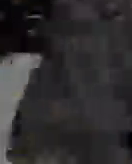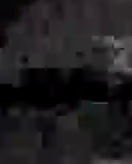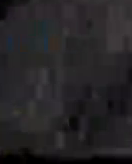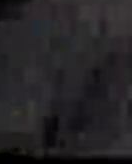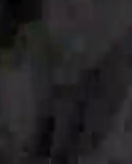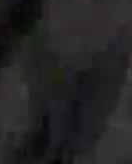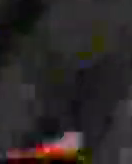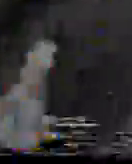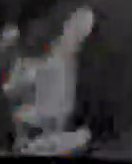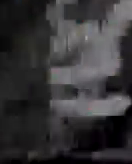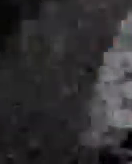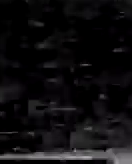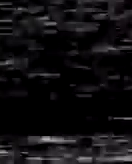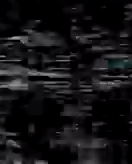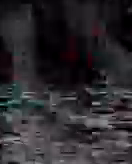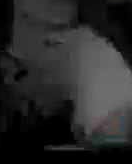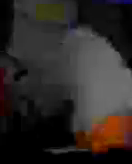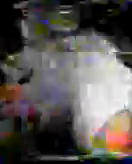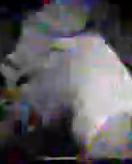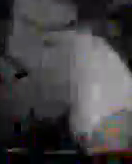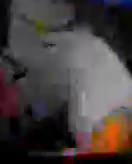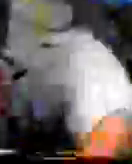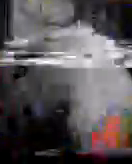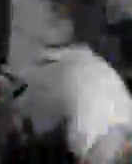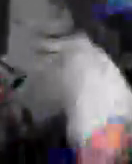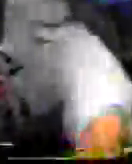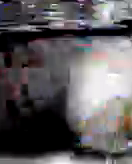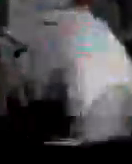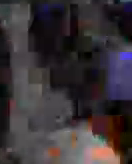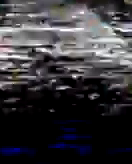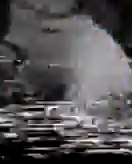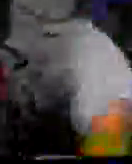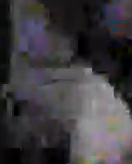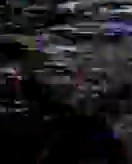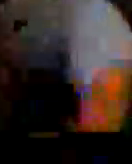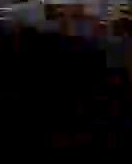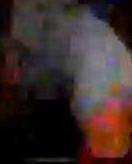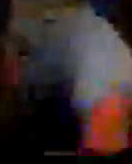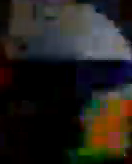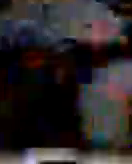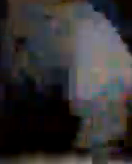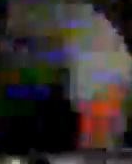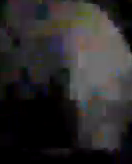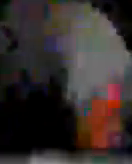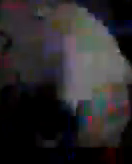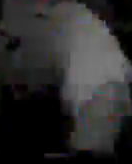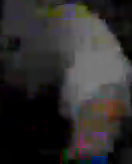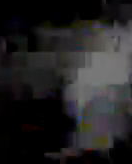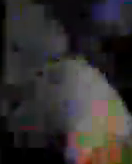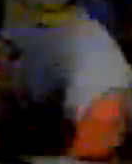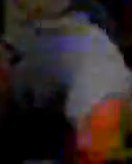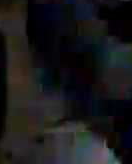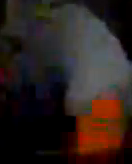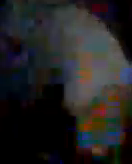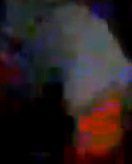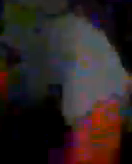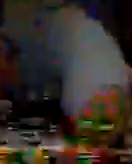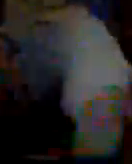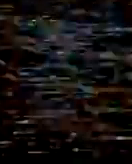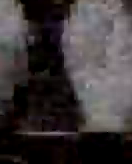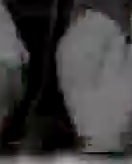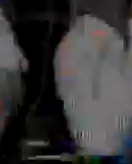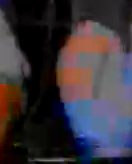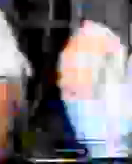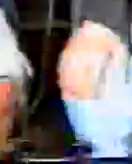verdadeiros inibitantes. Daqui sairei. Ah, mas muito bem. Se passá-lo, me levar